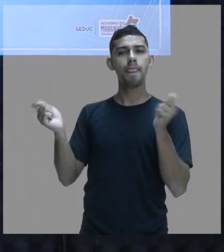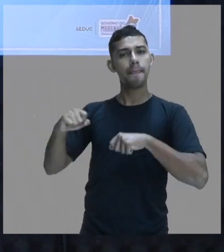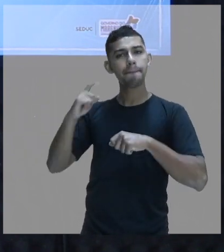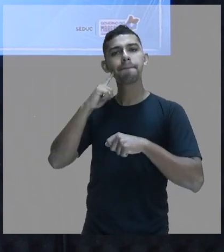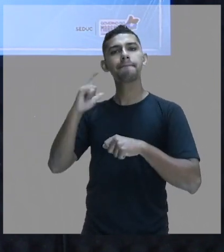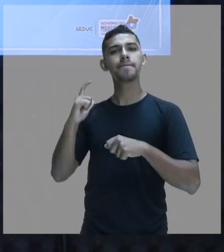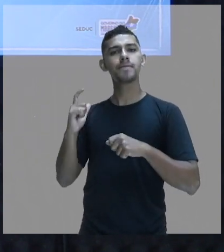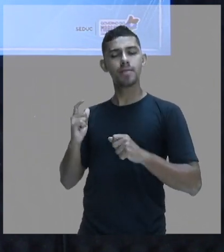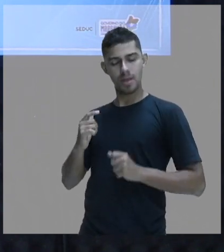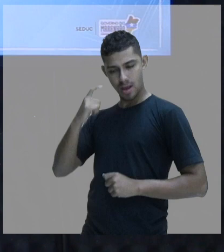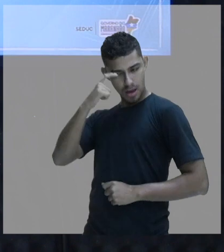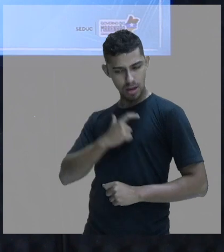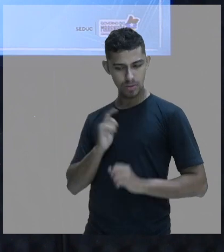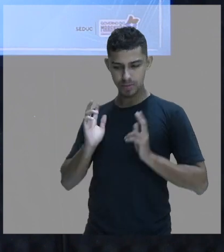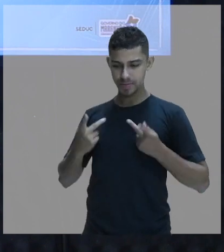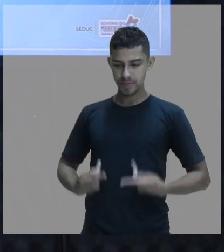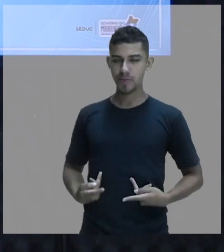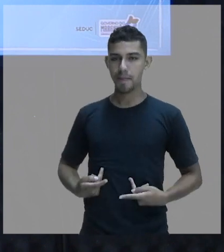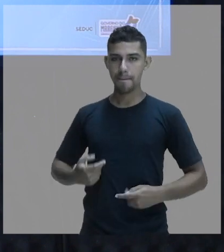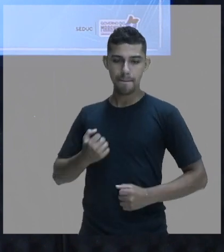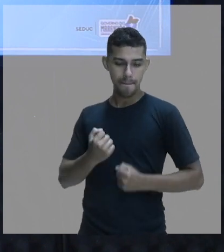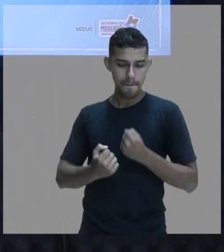capacitam os seres humanos de fazer a locomoção.